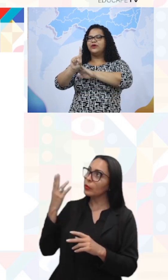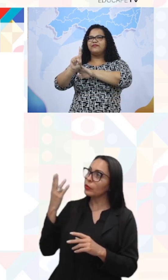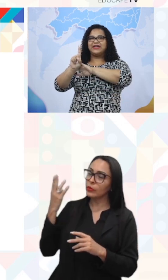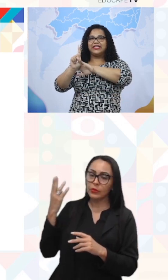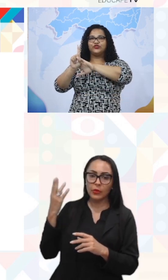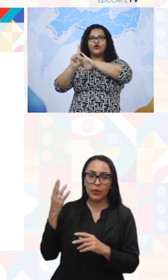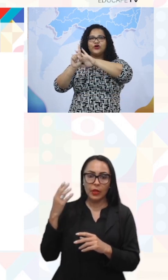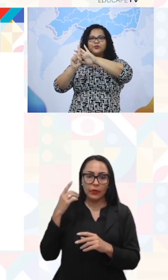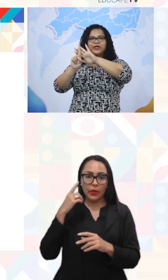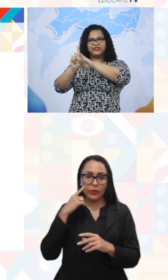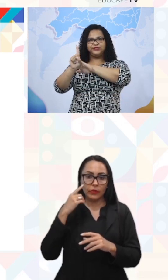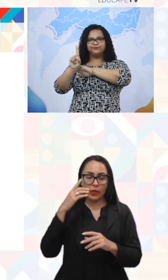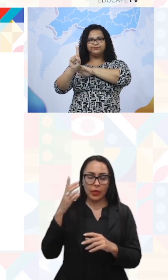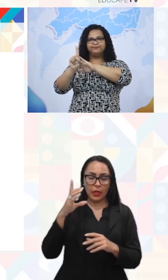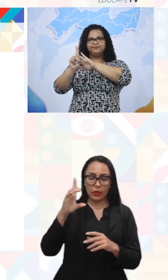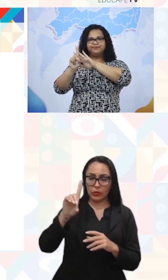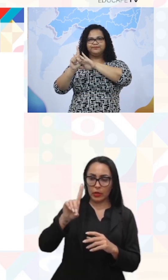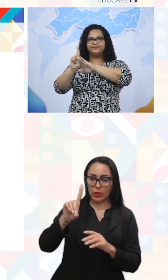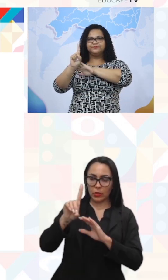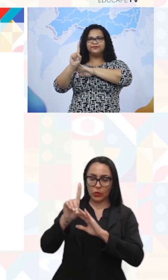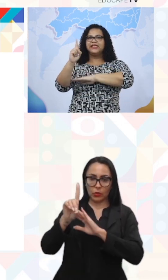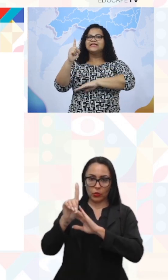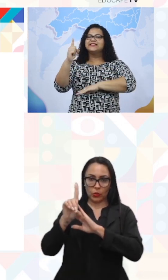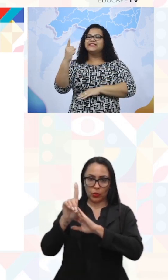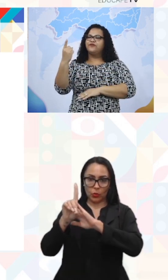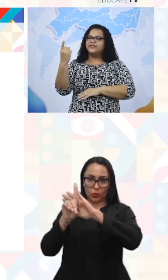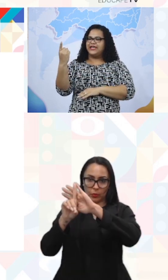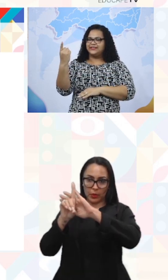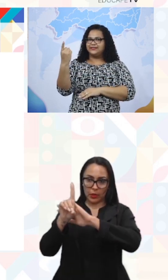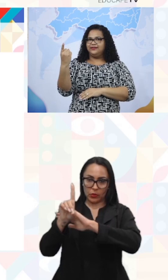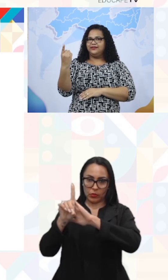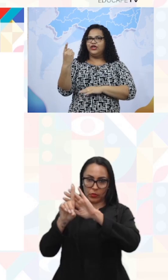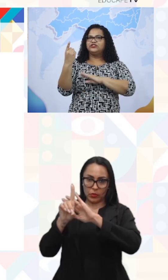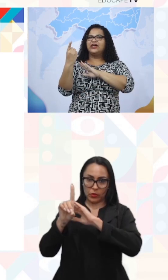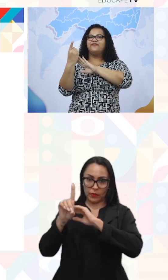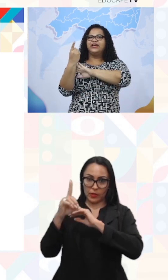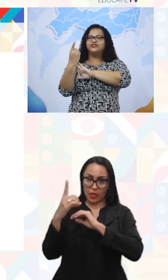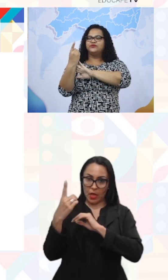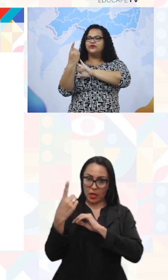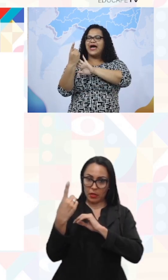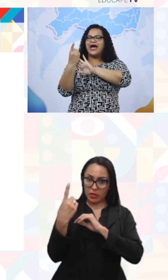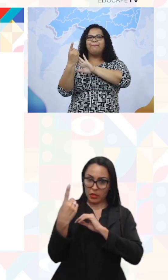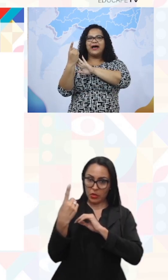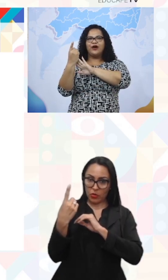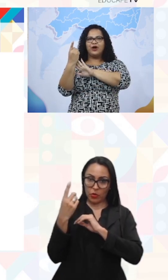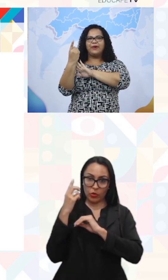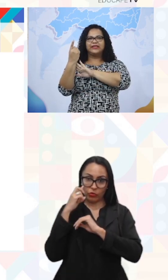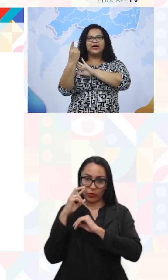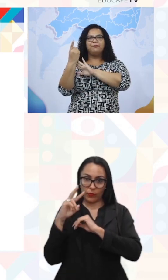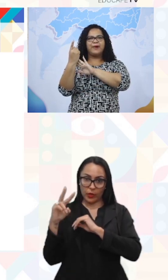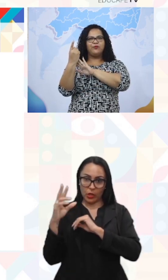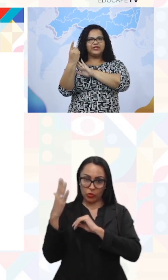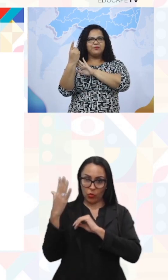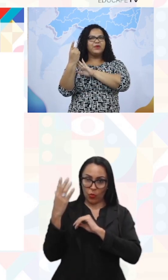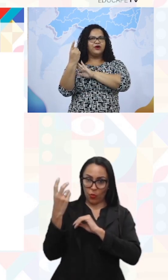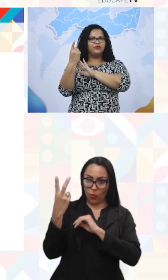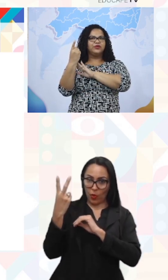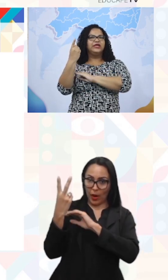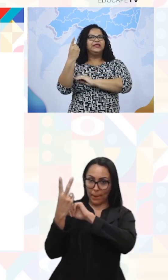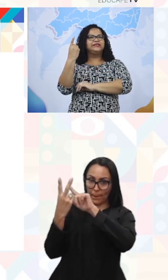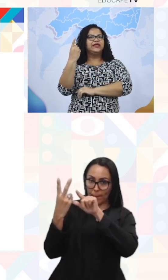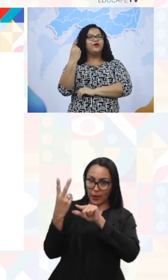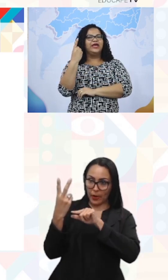Então, ele vai ficar todo pretinho. Se eu fizer assim, eu já vejo a palma, a parte da palma da